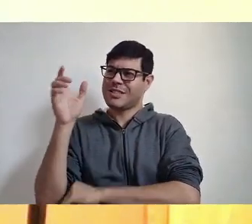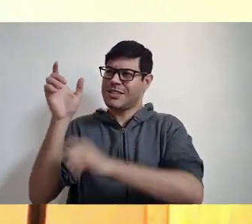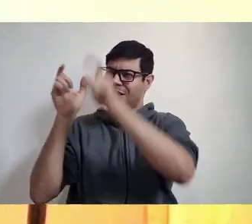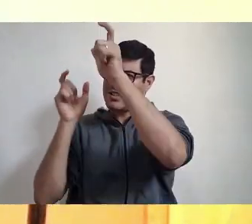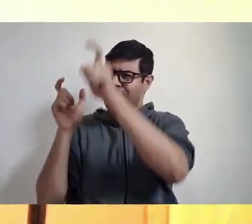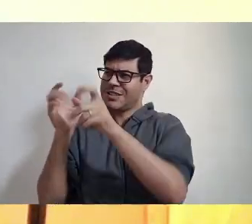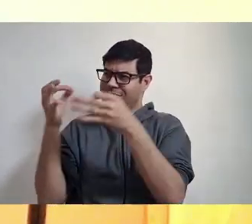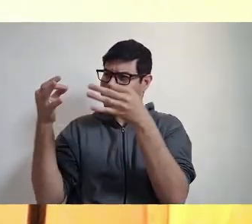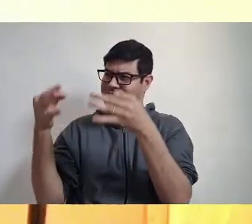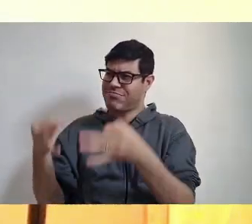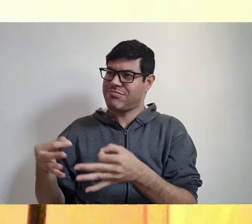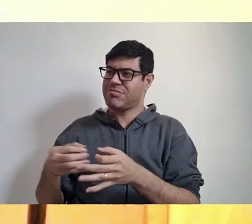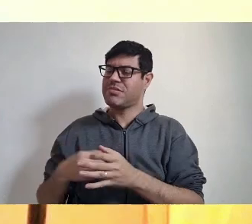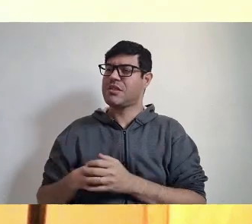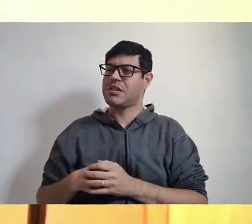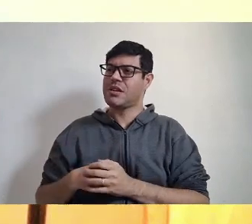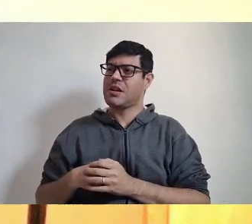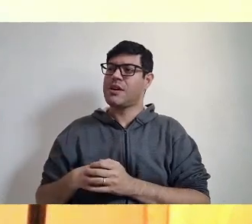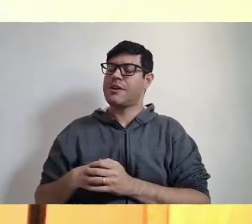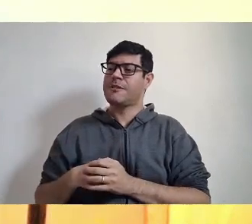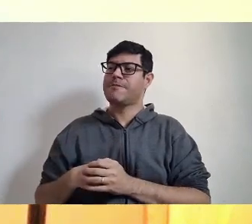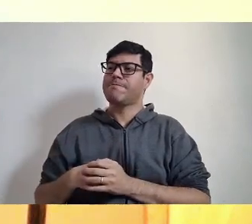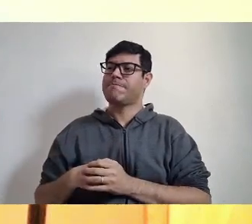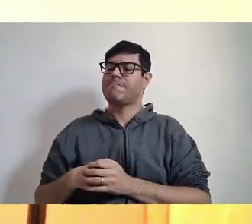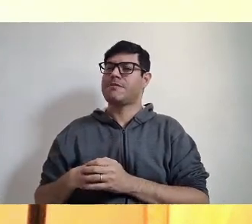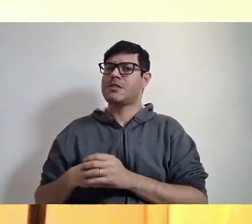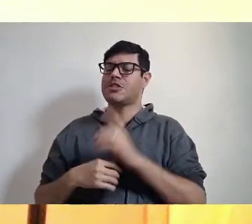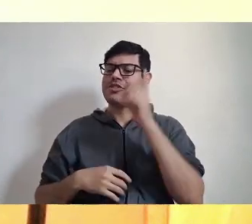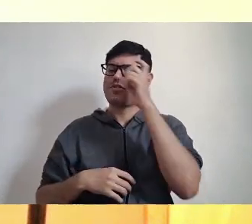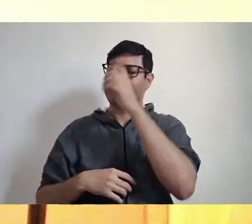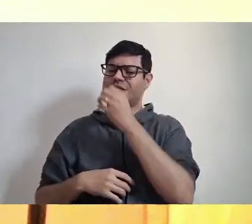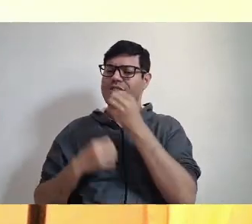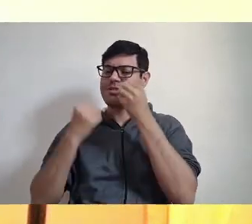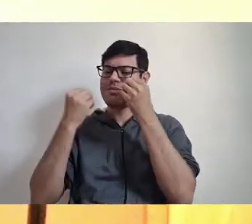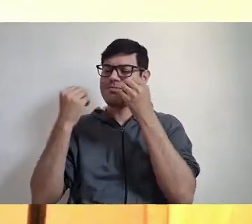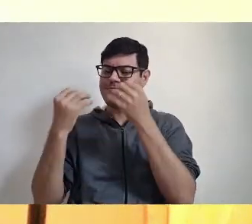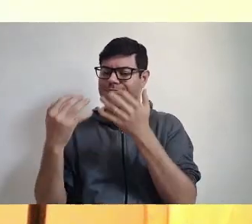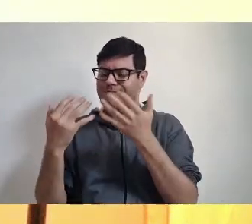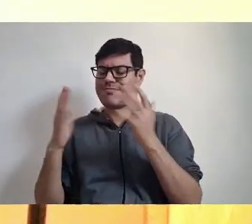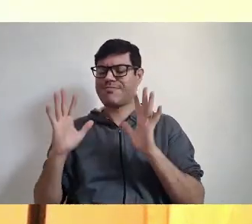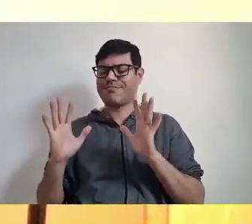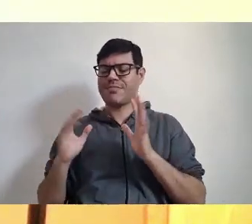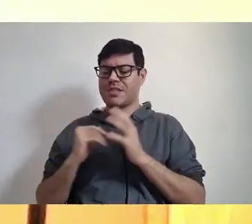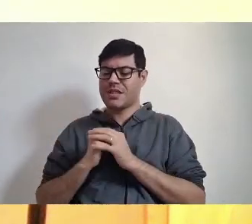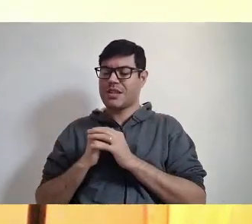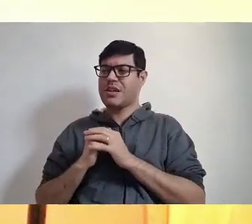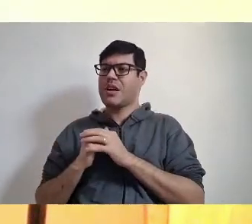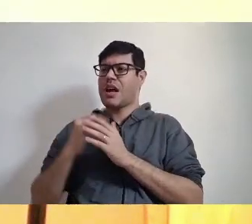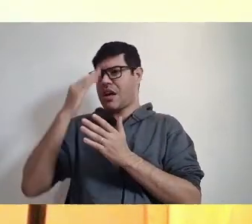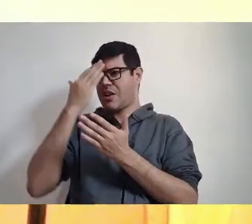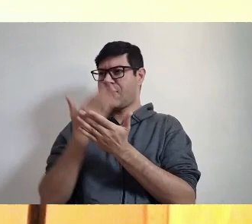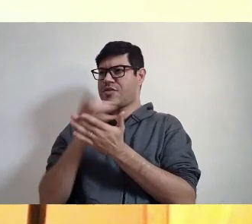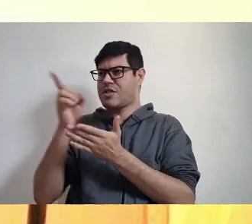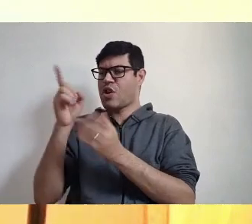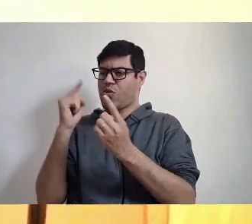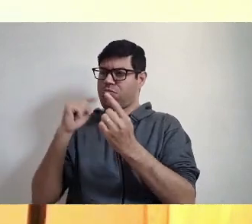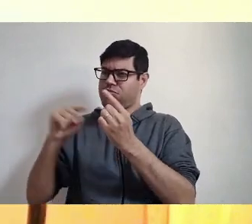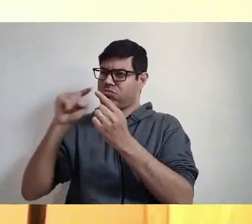centrado, estou falando aqui que é difícil falar, e acredito que você é bastante